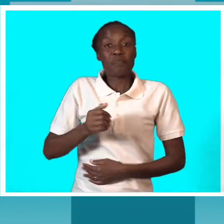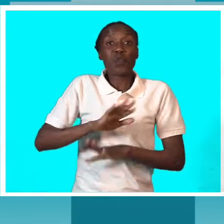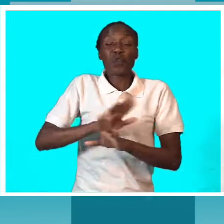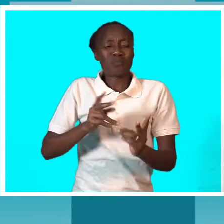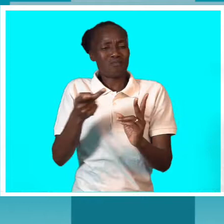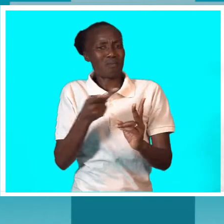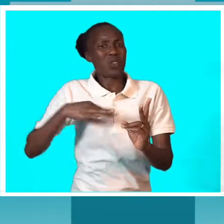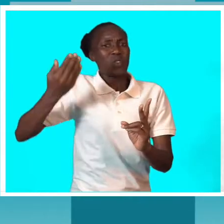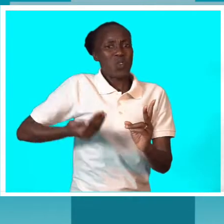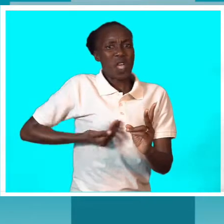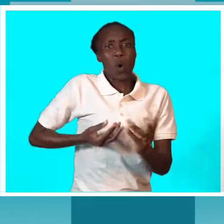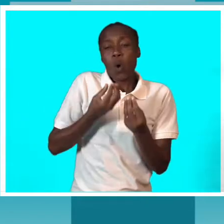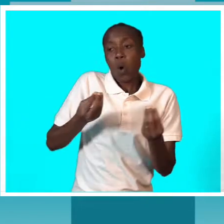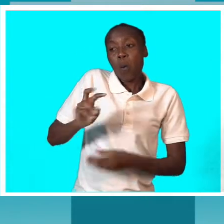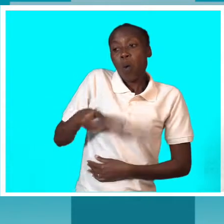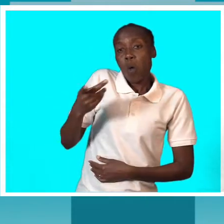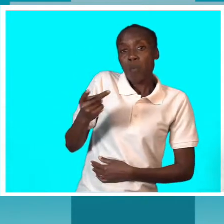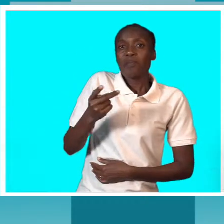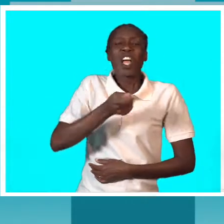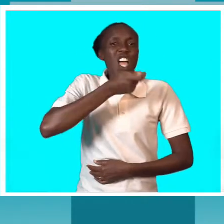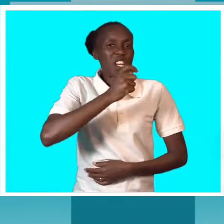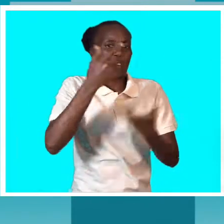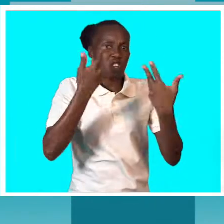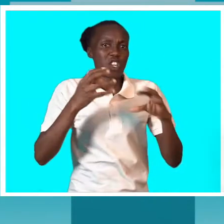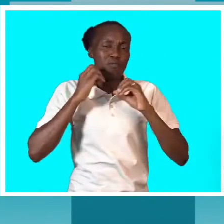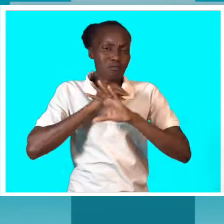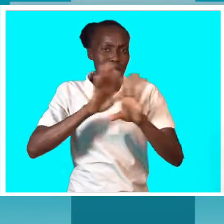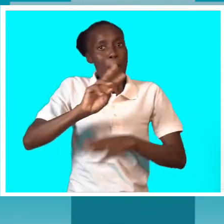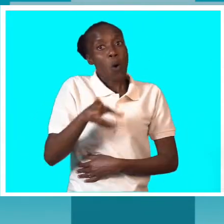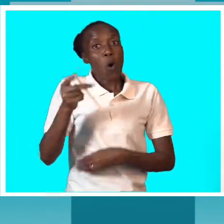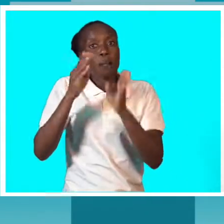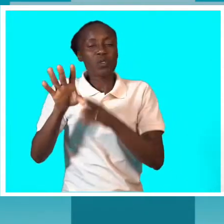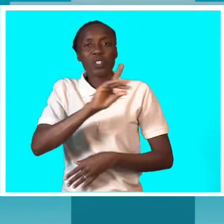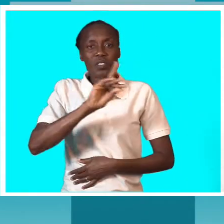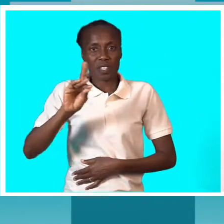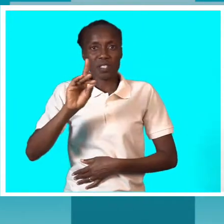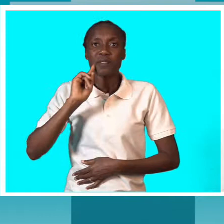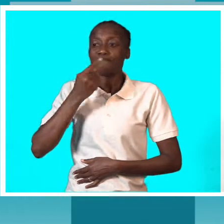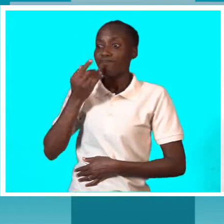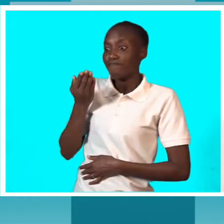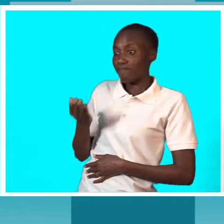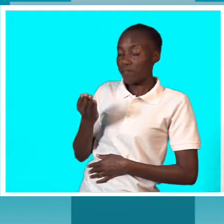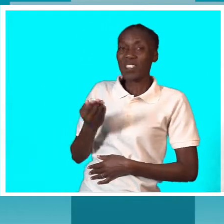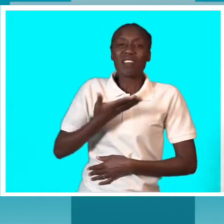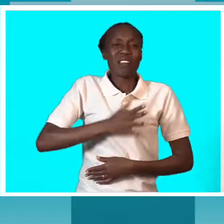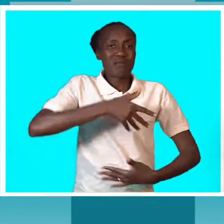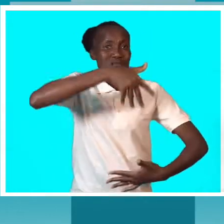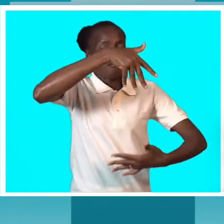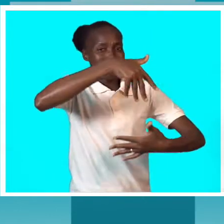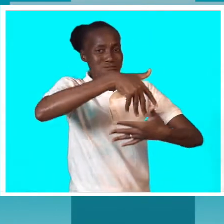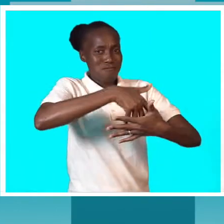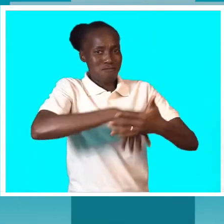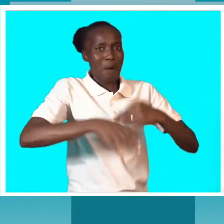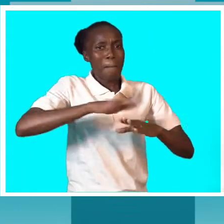acabamos de passar a reportagem, para outras pessoas com deficiência? Que se nós formos aprofundar mais a história destas duas mulheres,